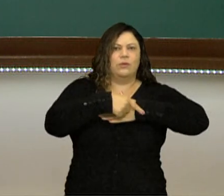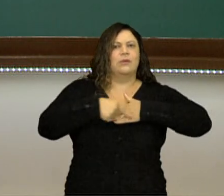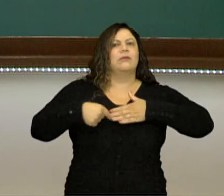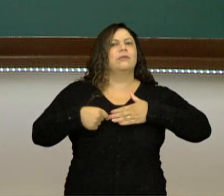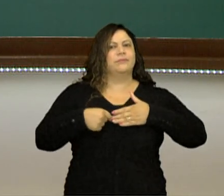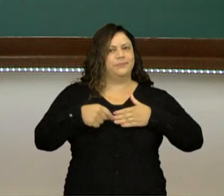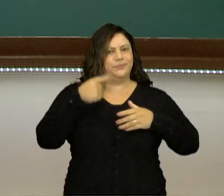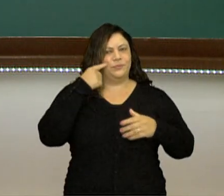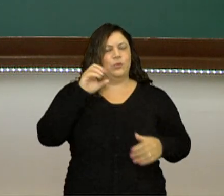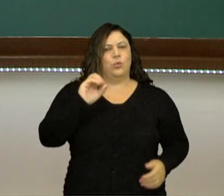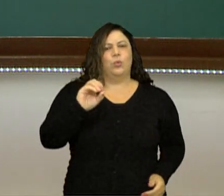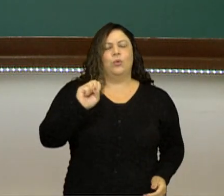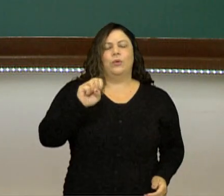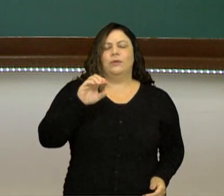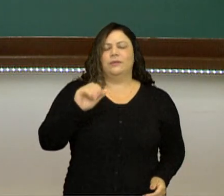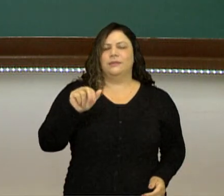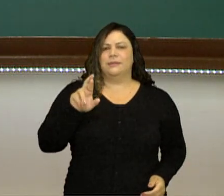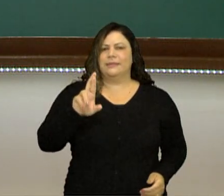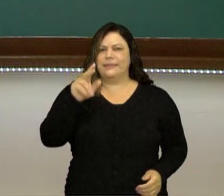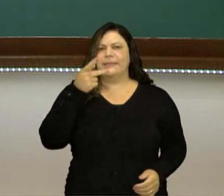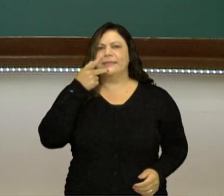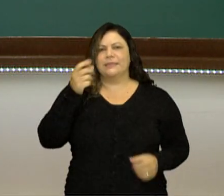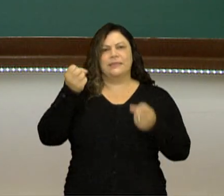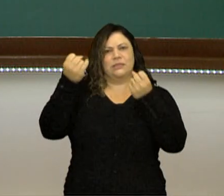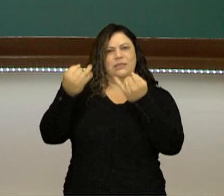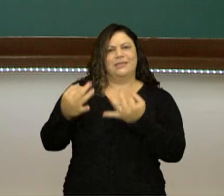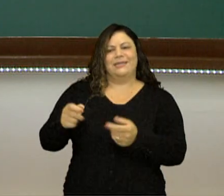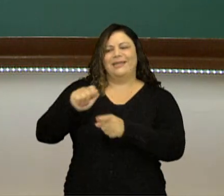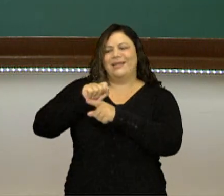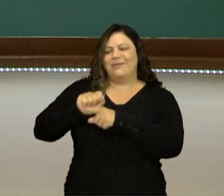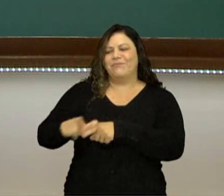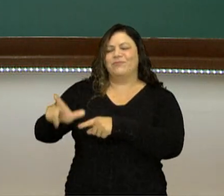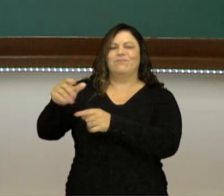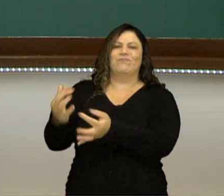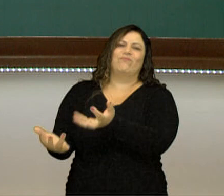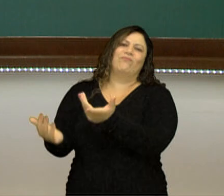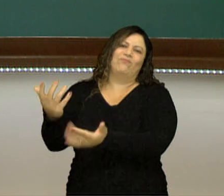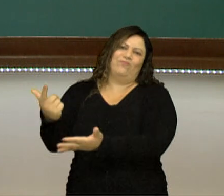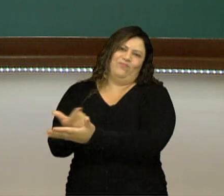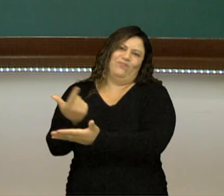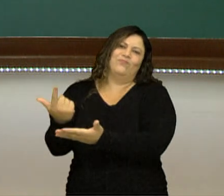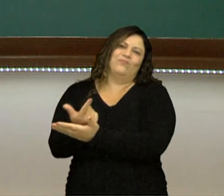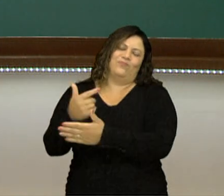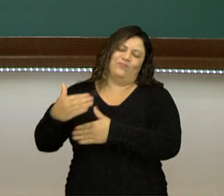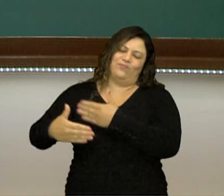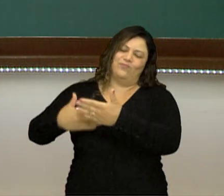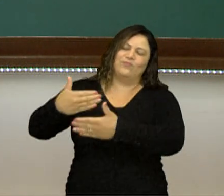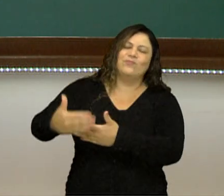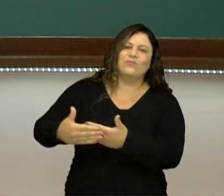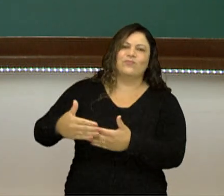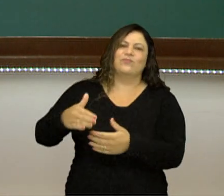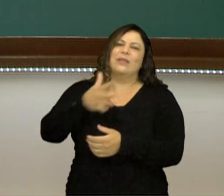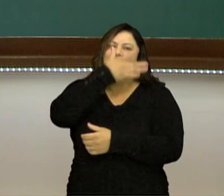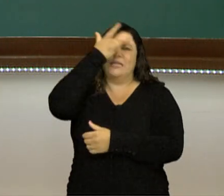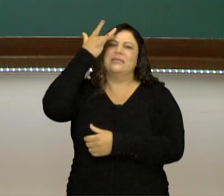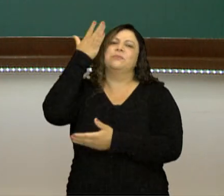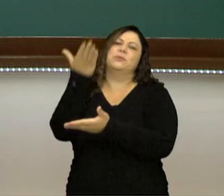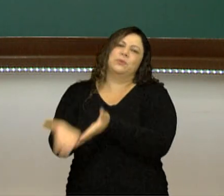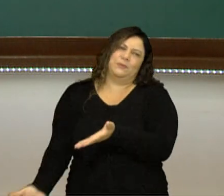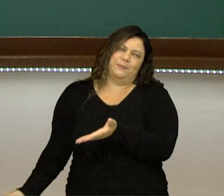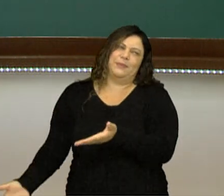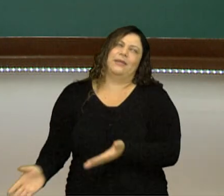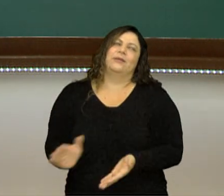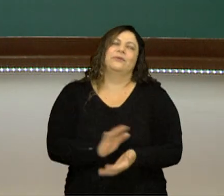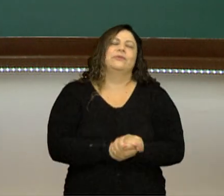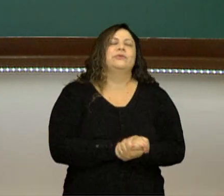era o Oscar Wilde, tem uma frase dele que ele diz que aquele que queima os livros, em seguida queima as pessoas. Parece bastante profético. E